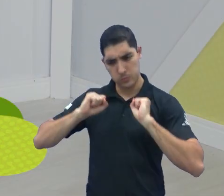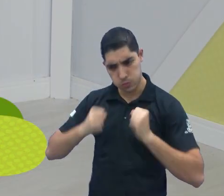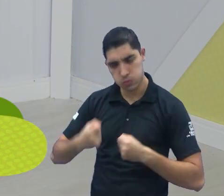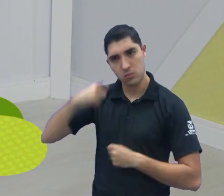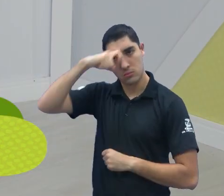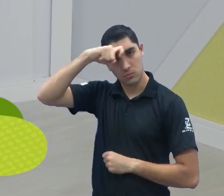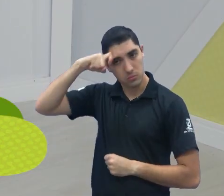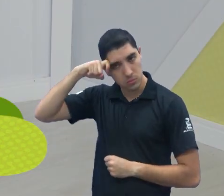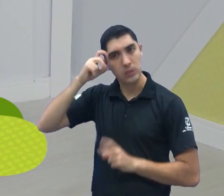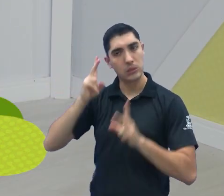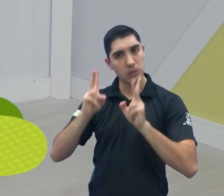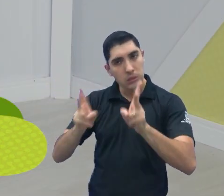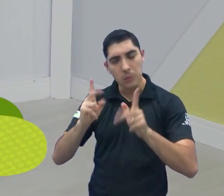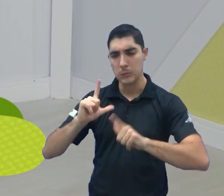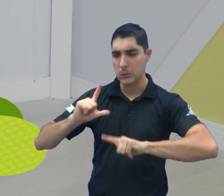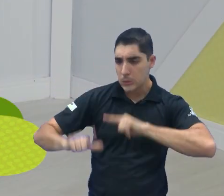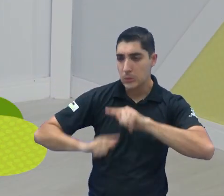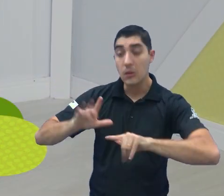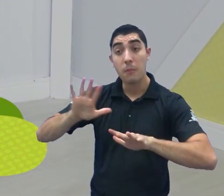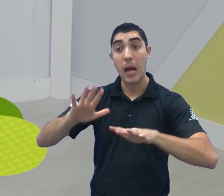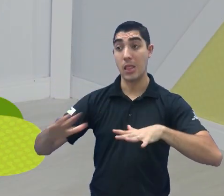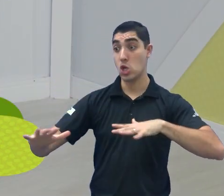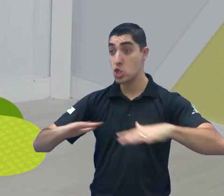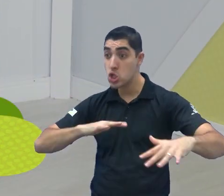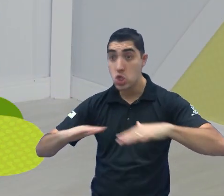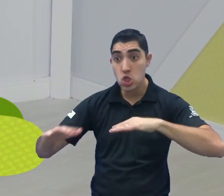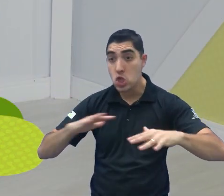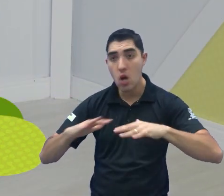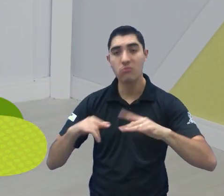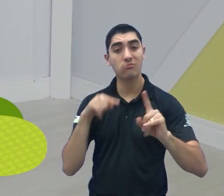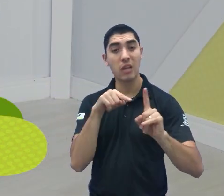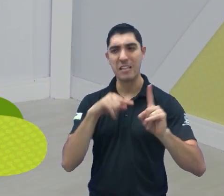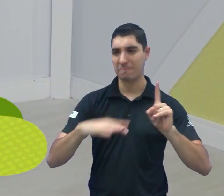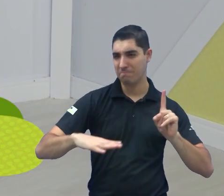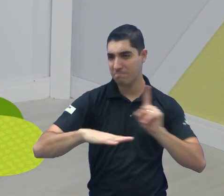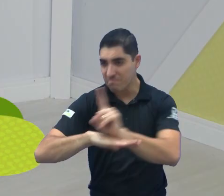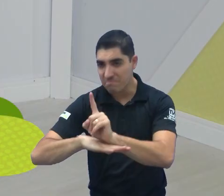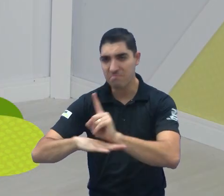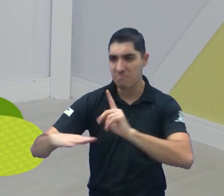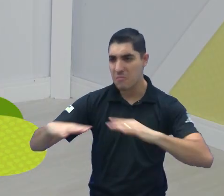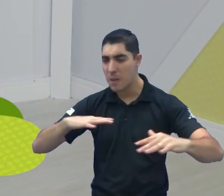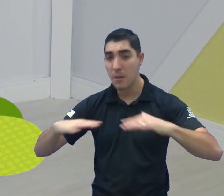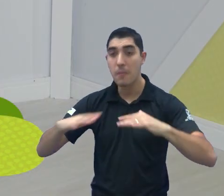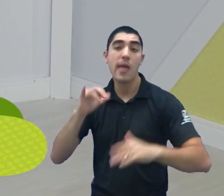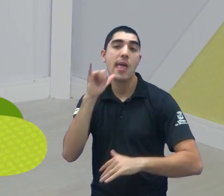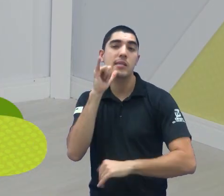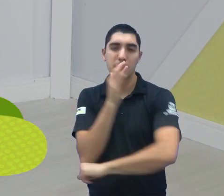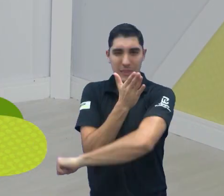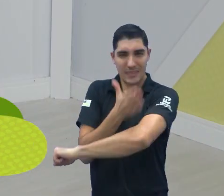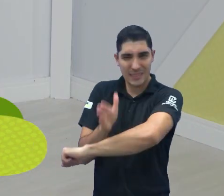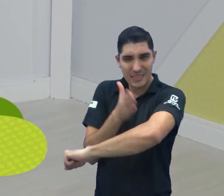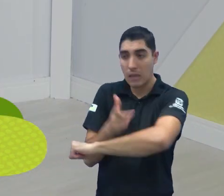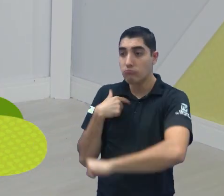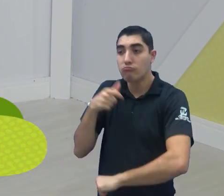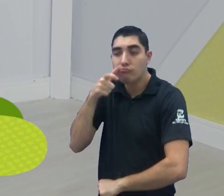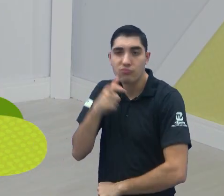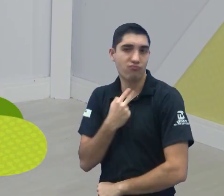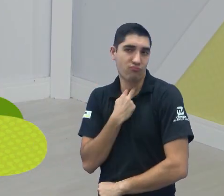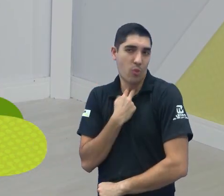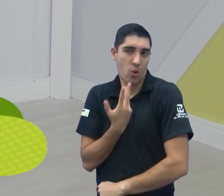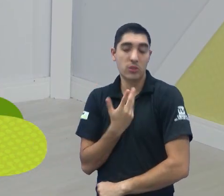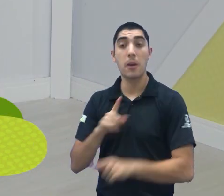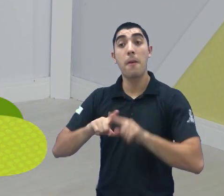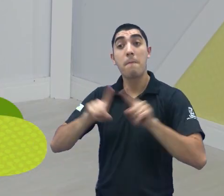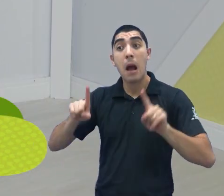cedo pensando em acertar, mas na hora do jogo, que é onde a gente pode ver, porque os treinos são fechados do São José, o que a gente vê não é legal, não